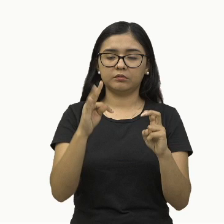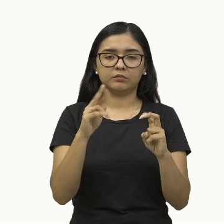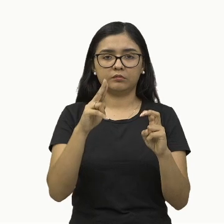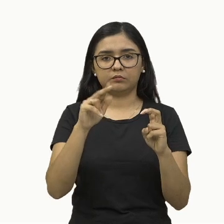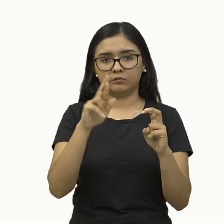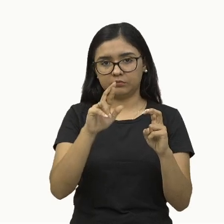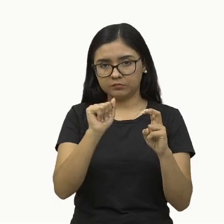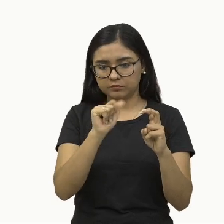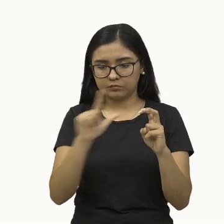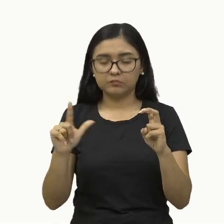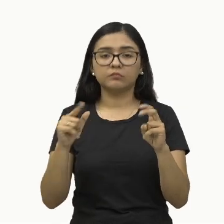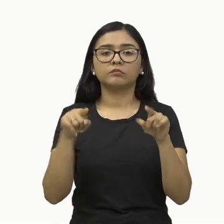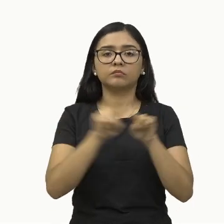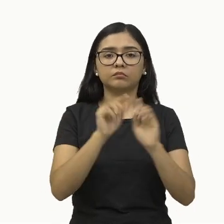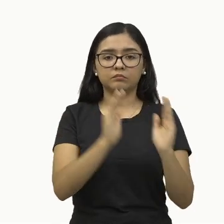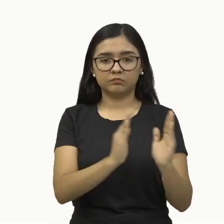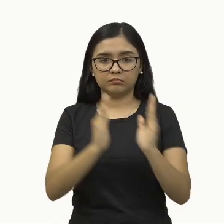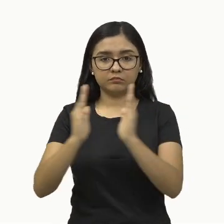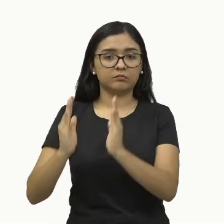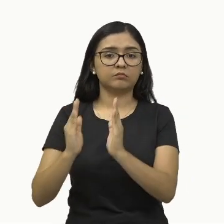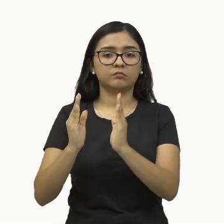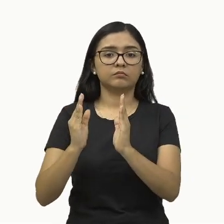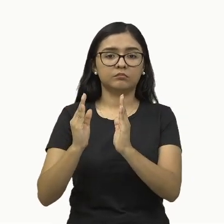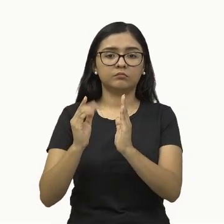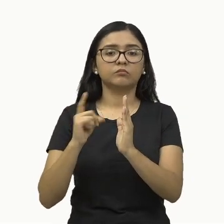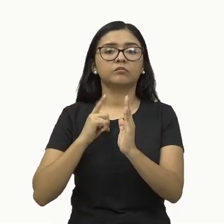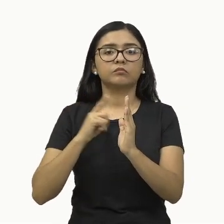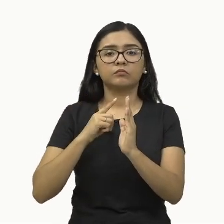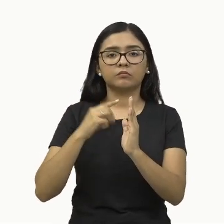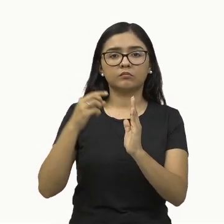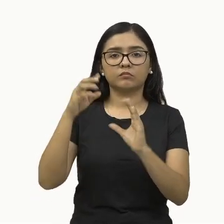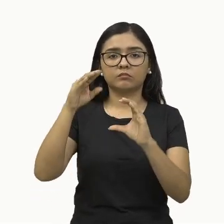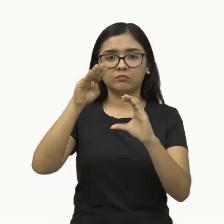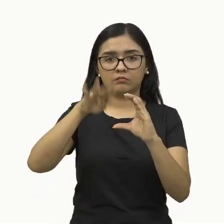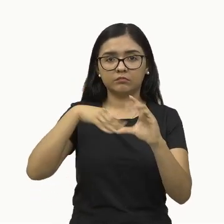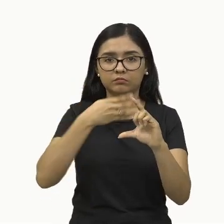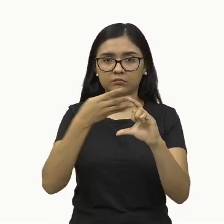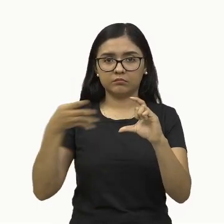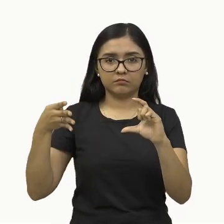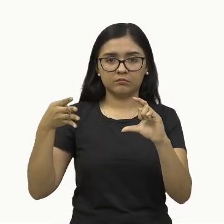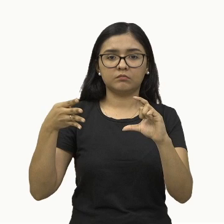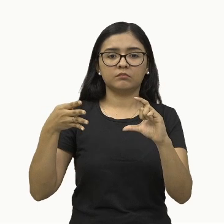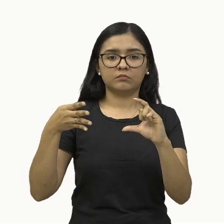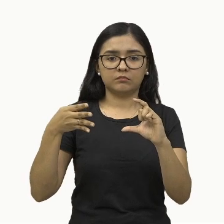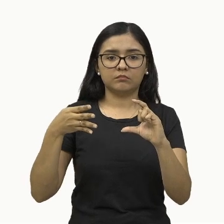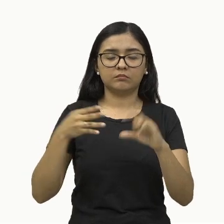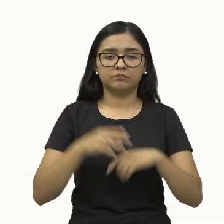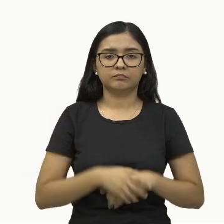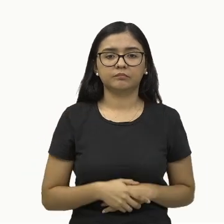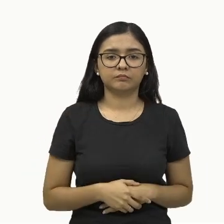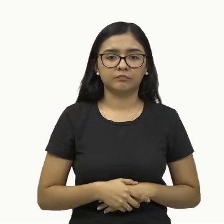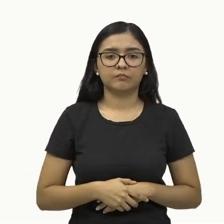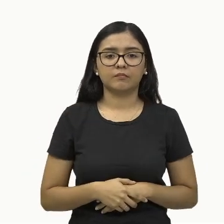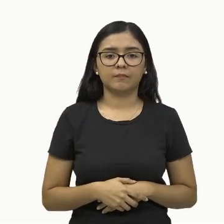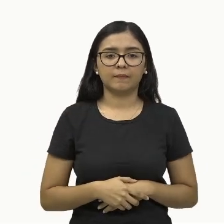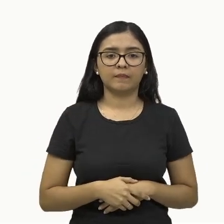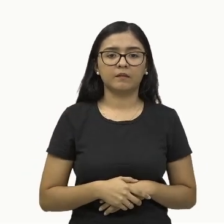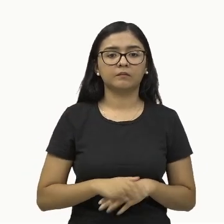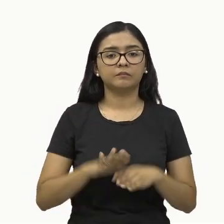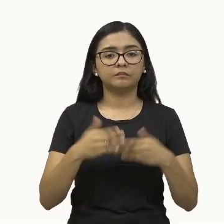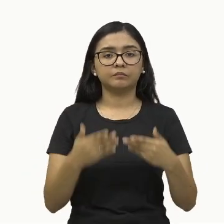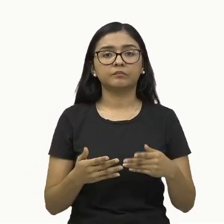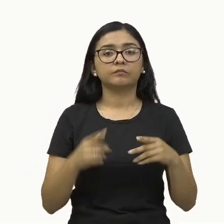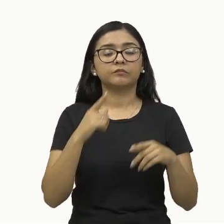uma matriz. É justamente isso que ele está falando. Ó. Eu vou pegar esse número, que eu represento com P, e vou multiplicar